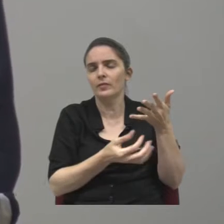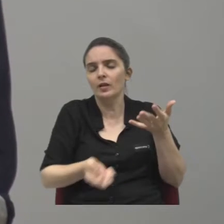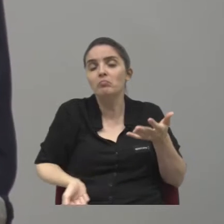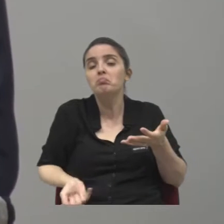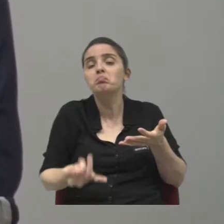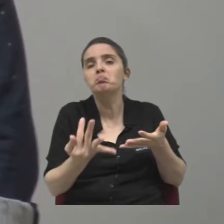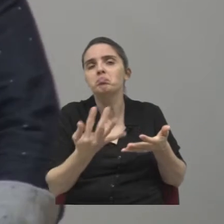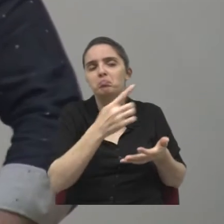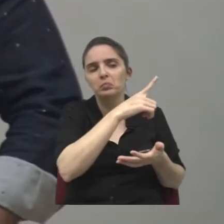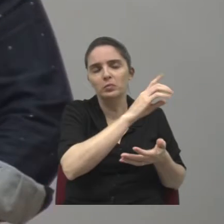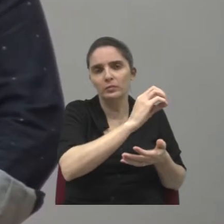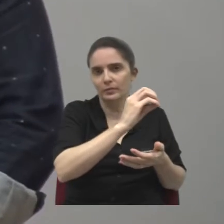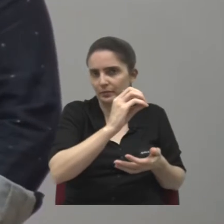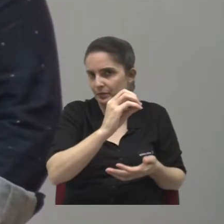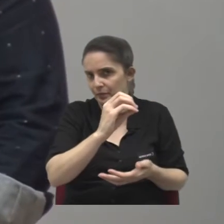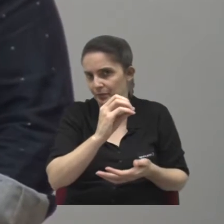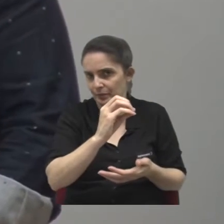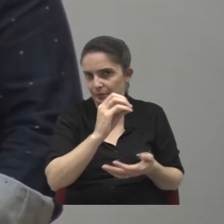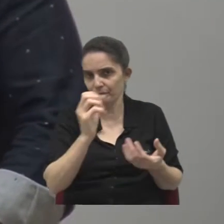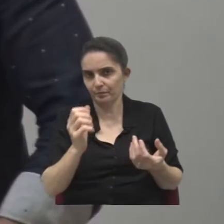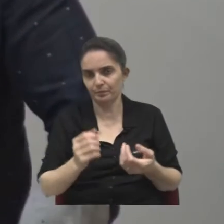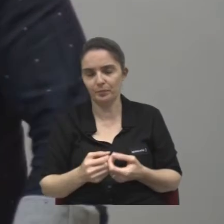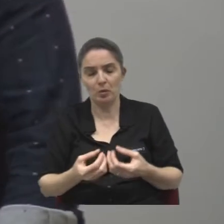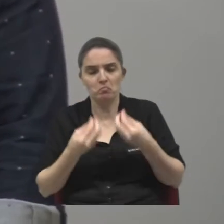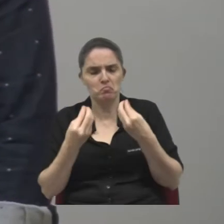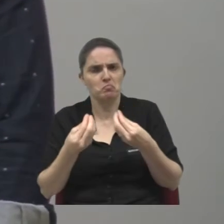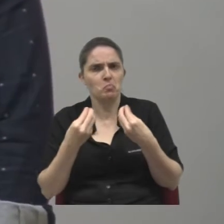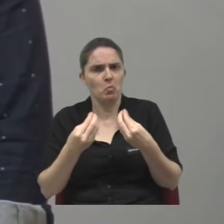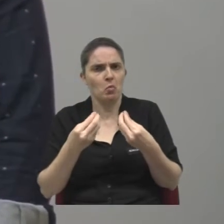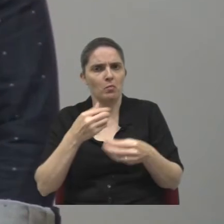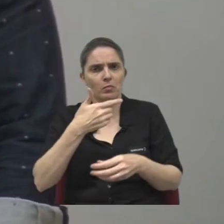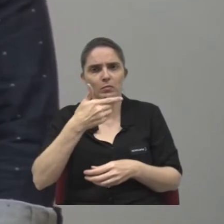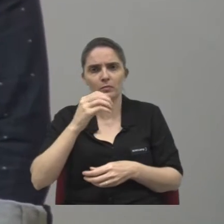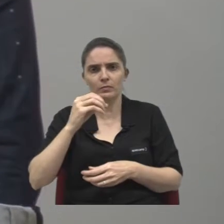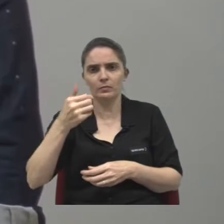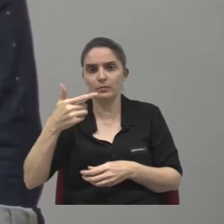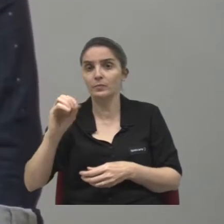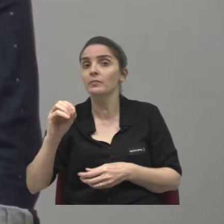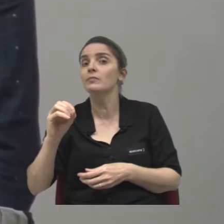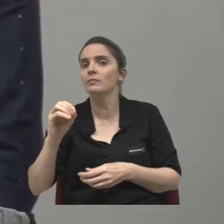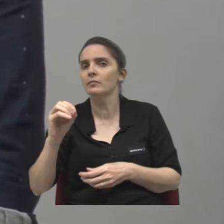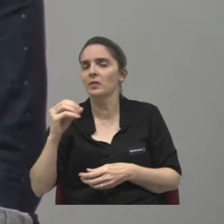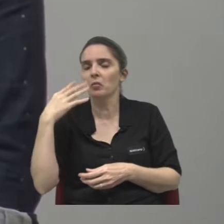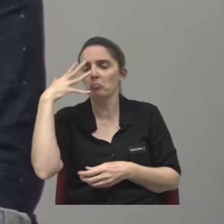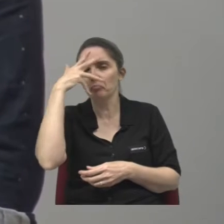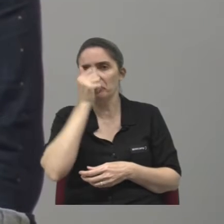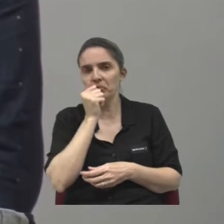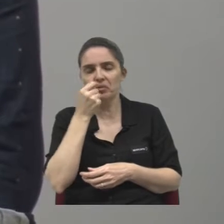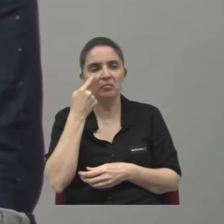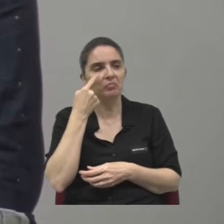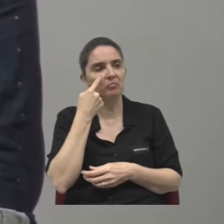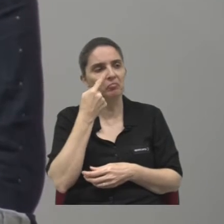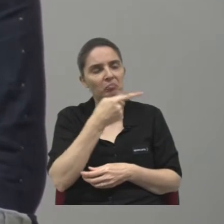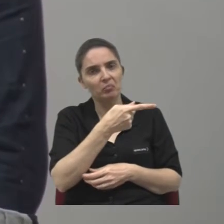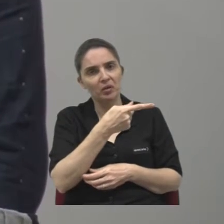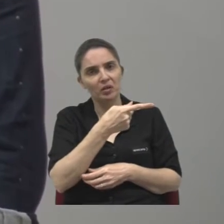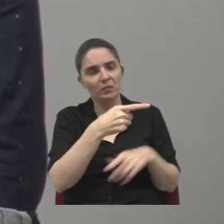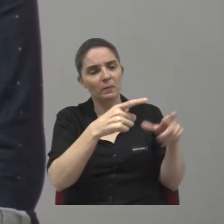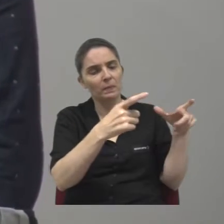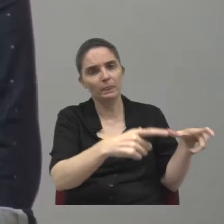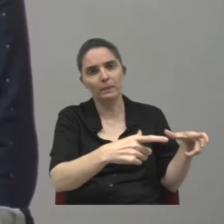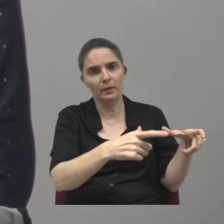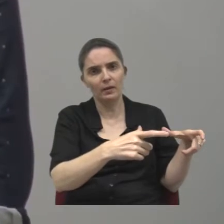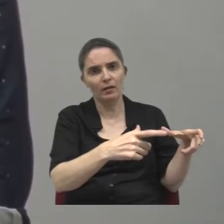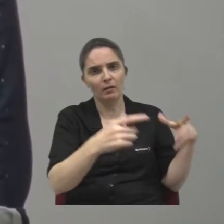Não é possível que em 2020 um pai de família ache bonito visitar um lugar com cárcere privado para um leão, para